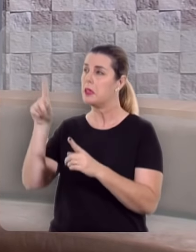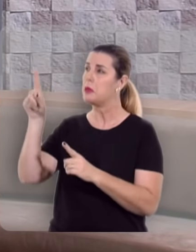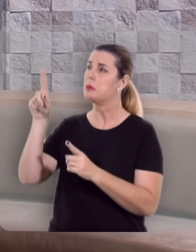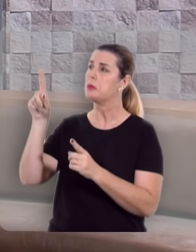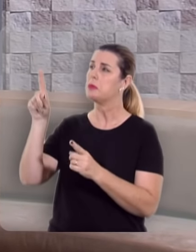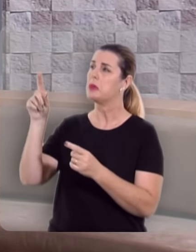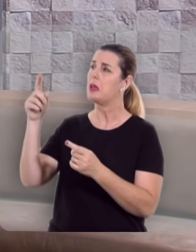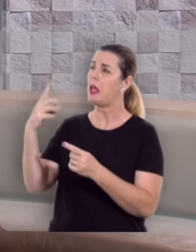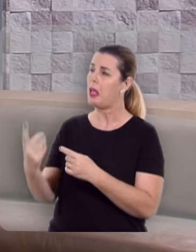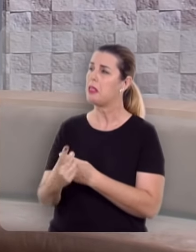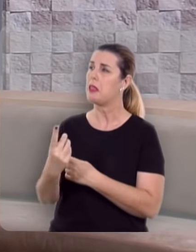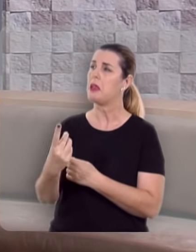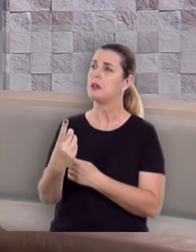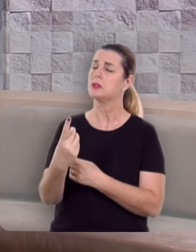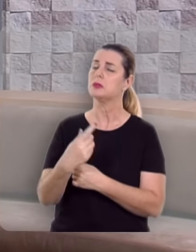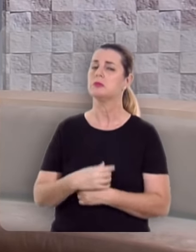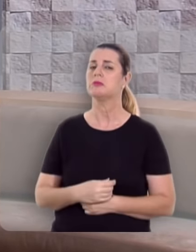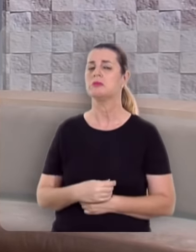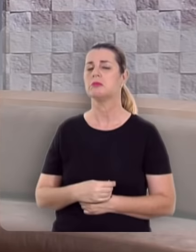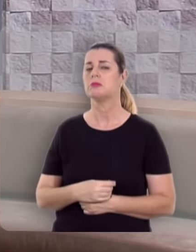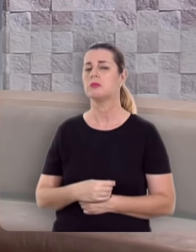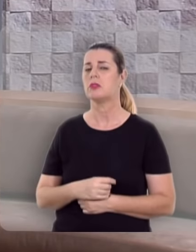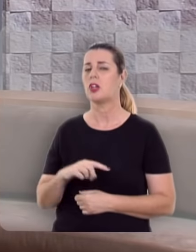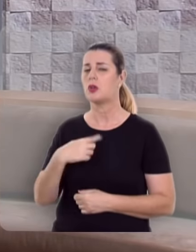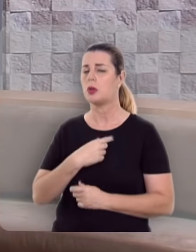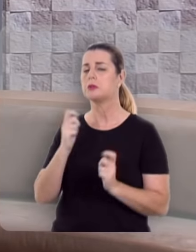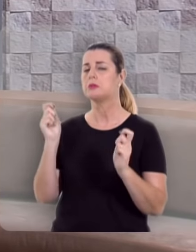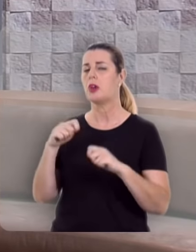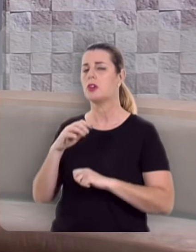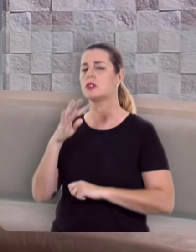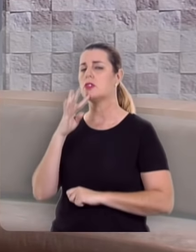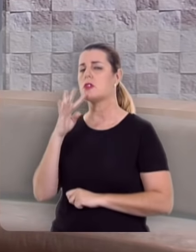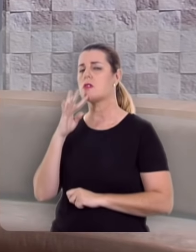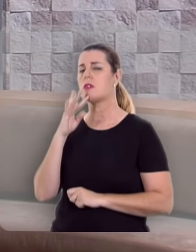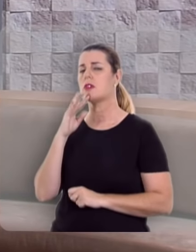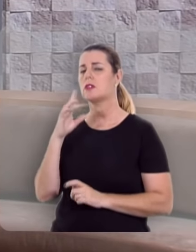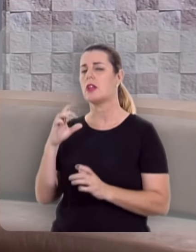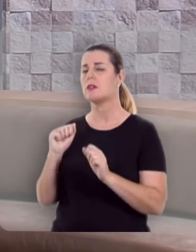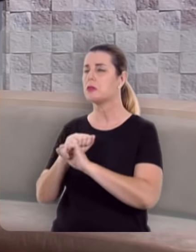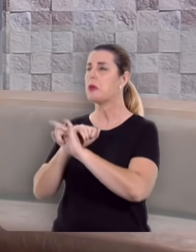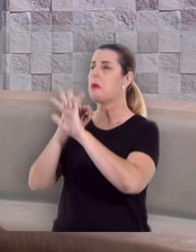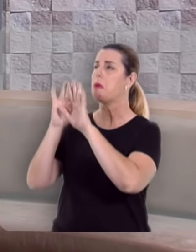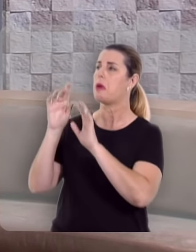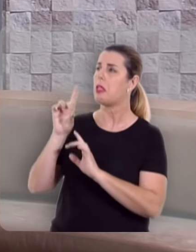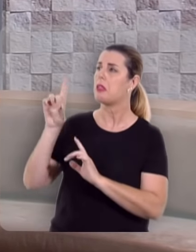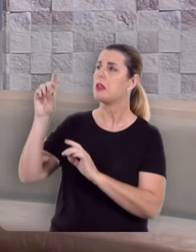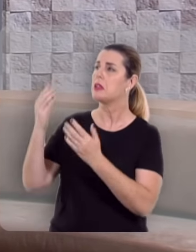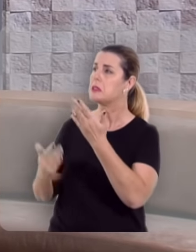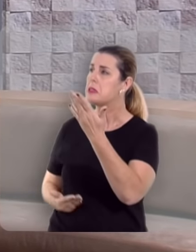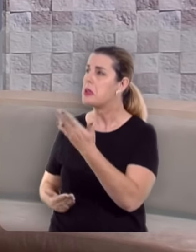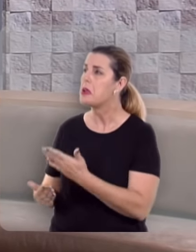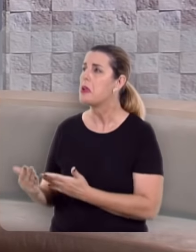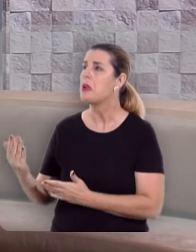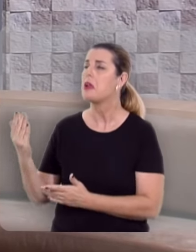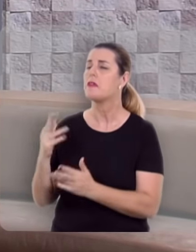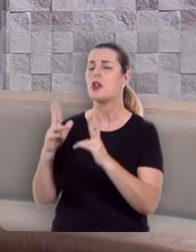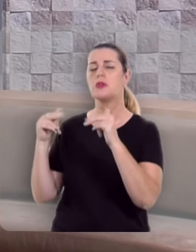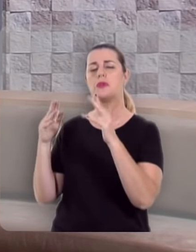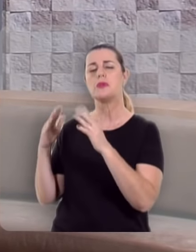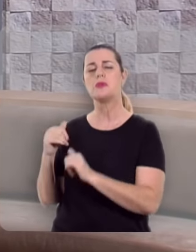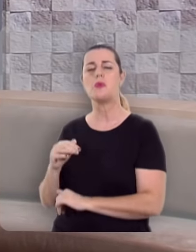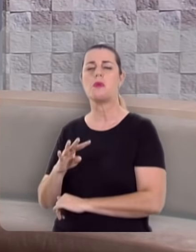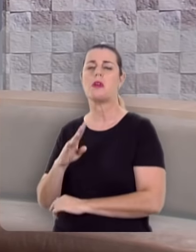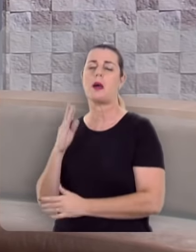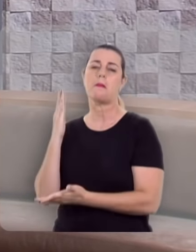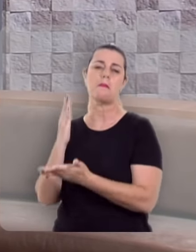chegaremos ao fim do conhecimento de Deus, mesmo diante da vasta e insondável eternidade.